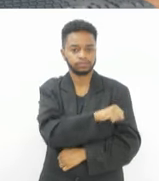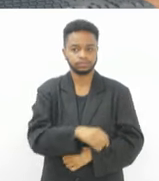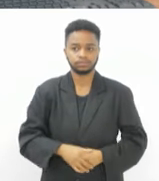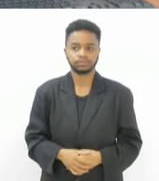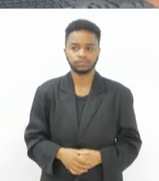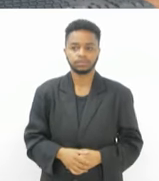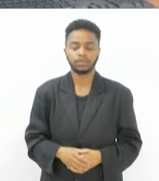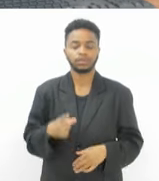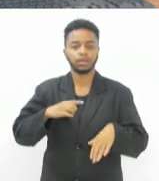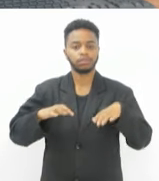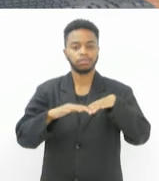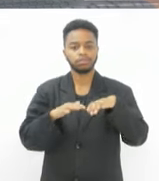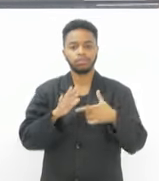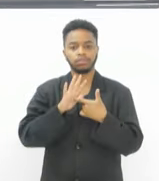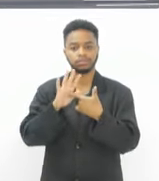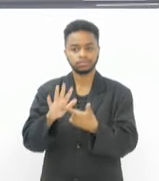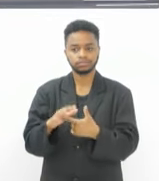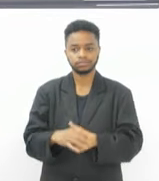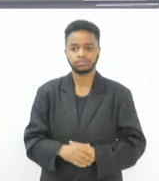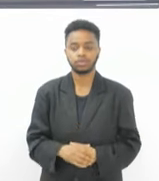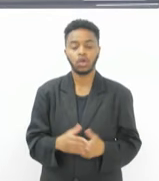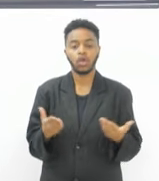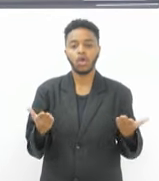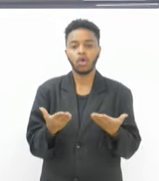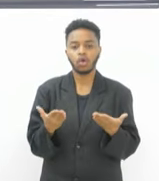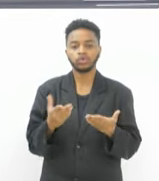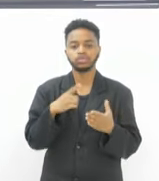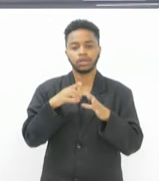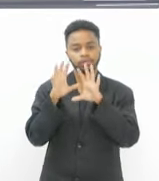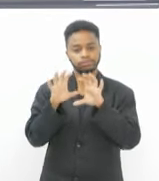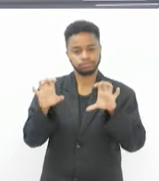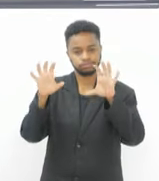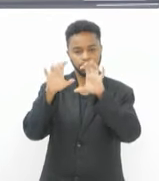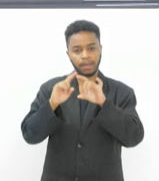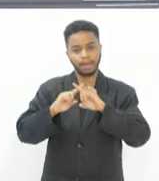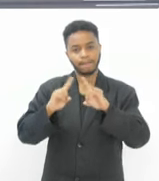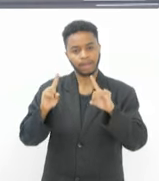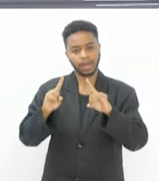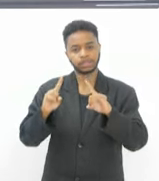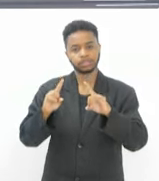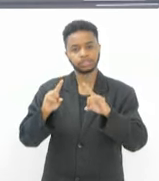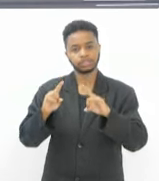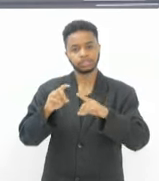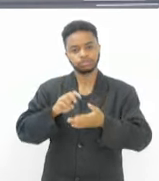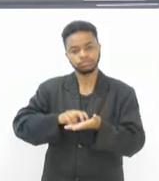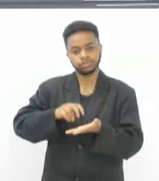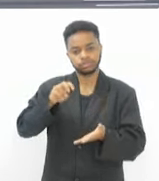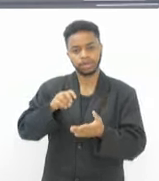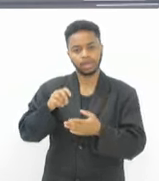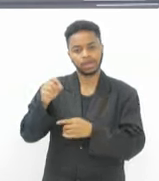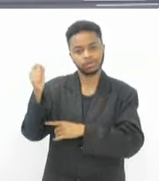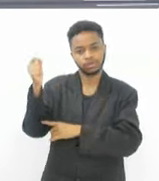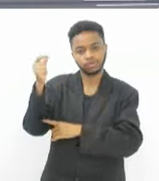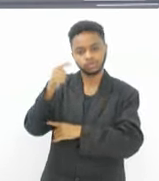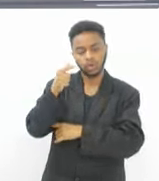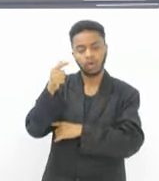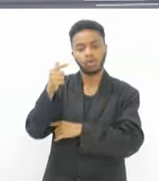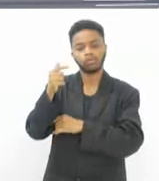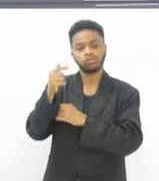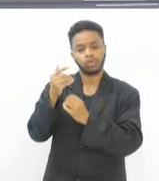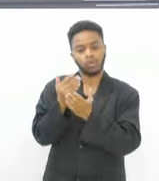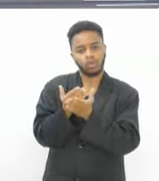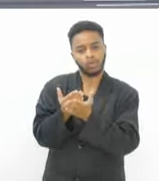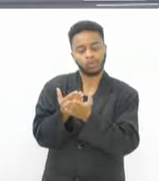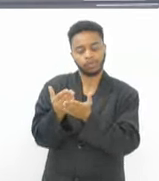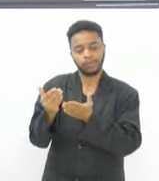vê aí a Baía de Guanabara. O dia amanheceu nublado, mas ao longo da manhã o sol começou a aparecer.